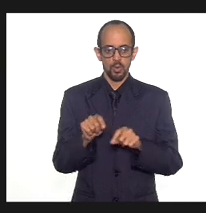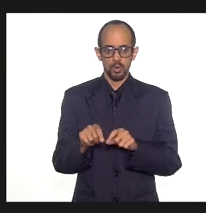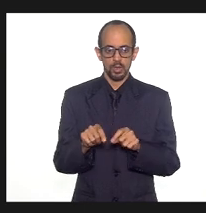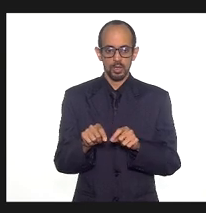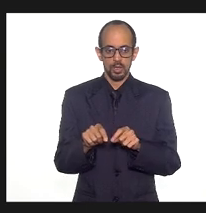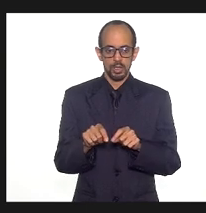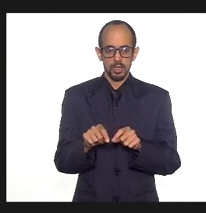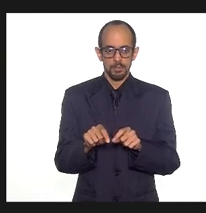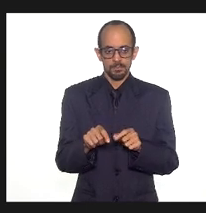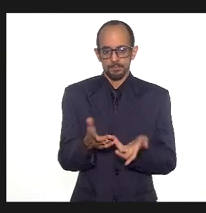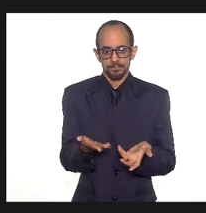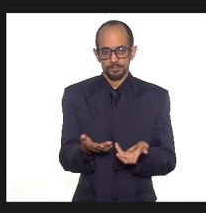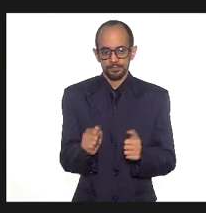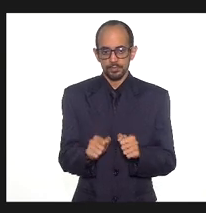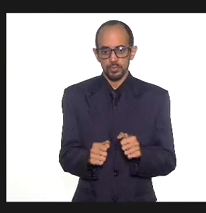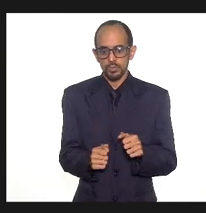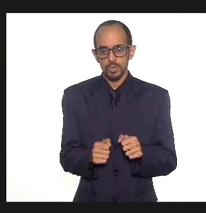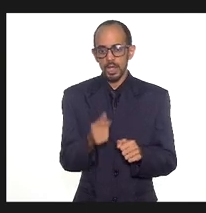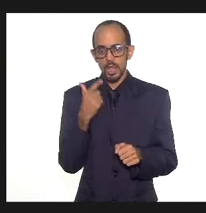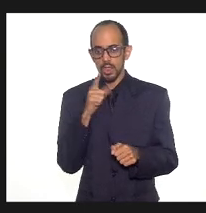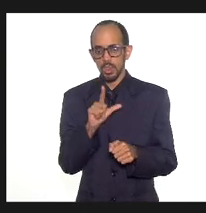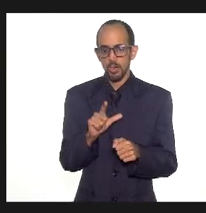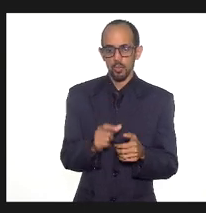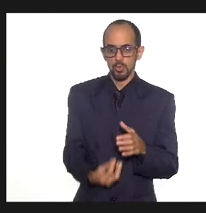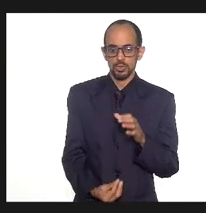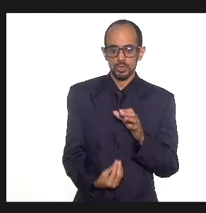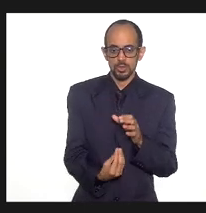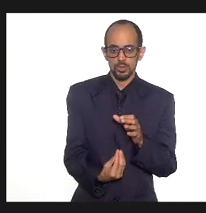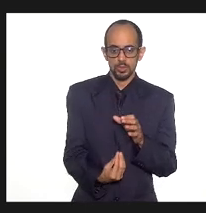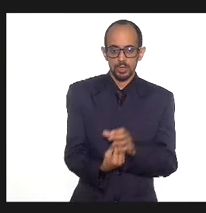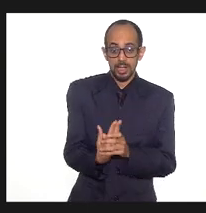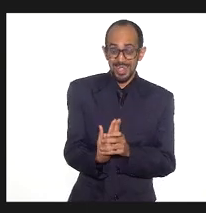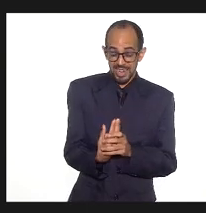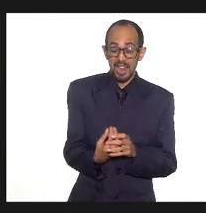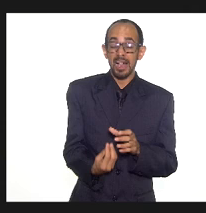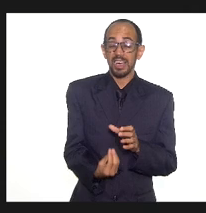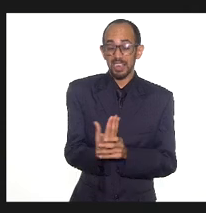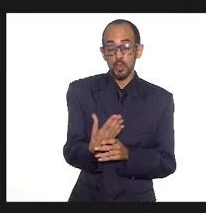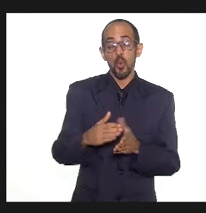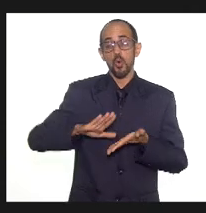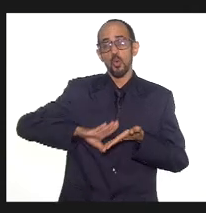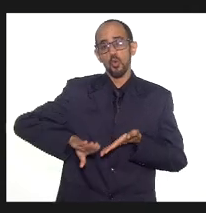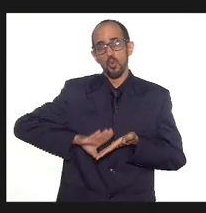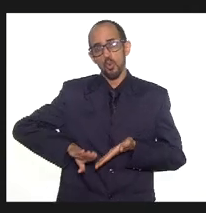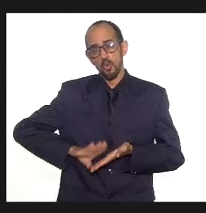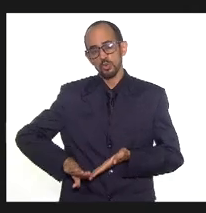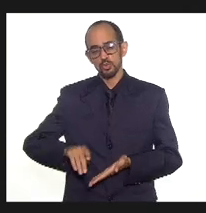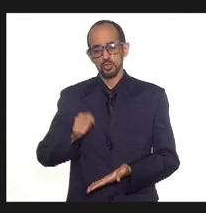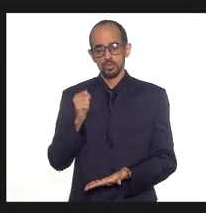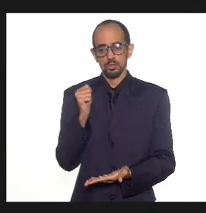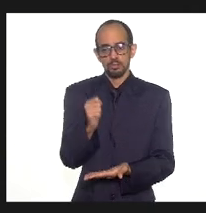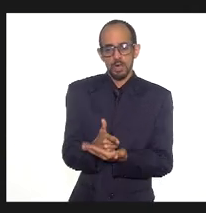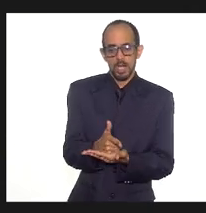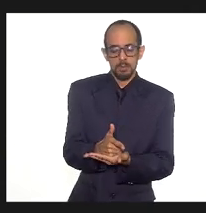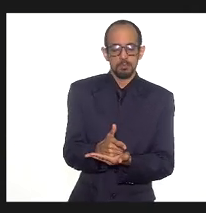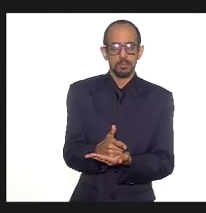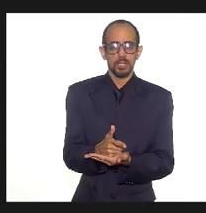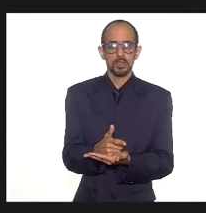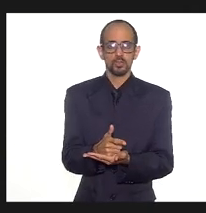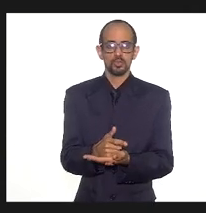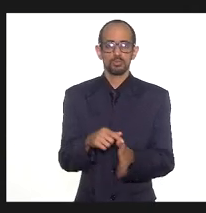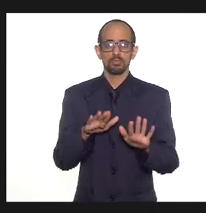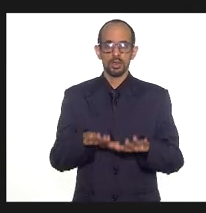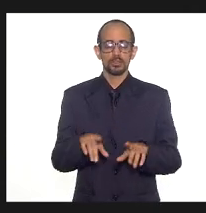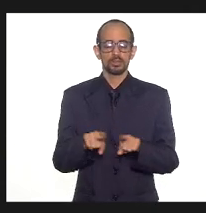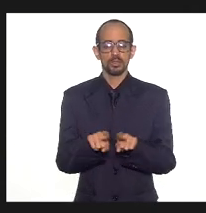de gerar custos elevadíssimos, não só em pagamento de algum tipo de sobrepreço, mas no atraso